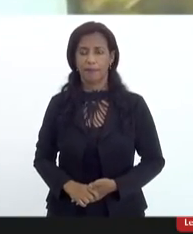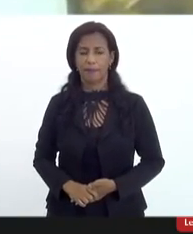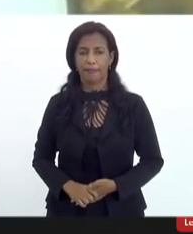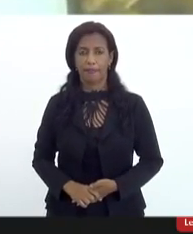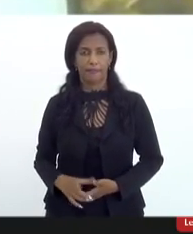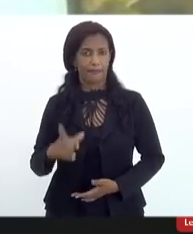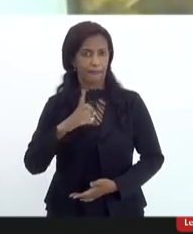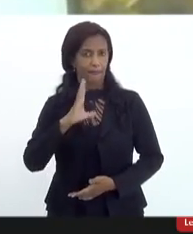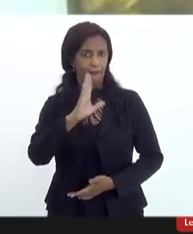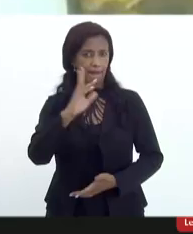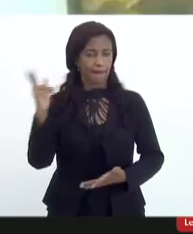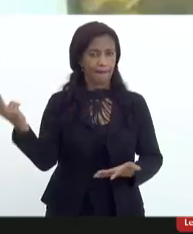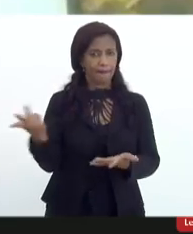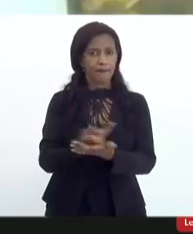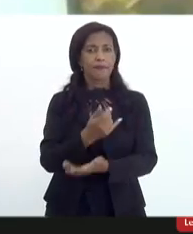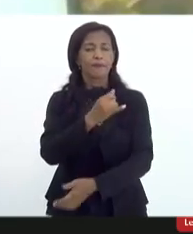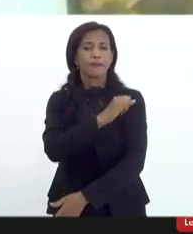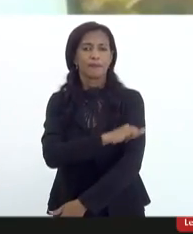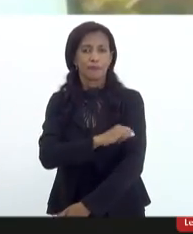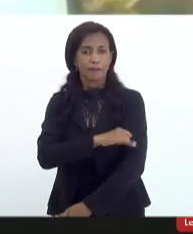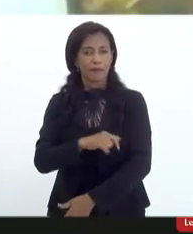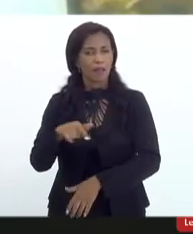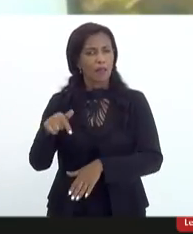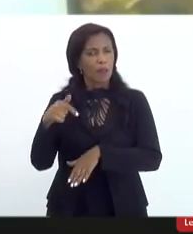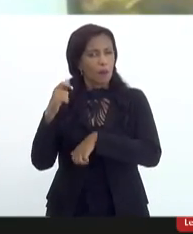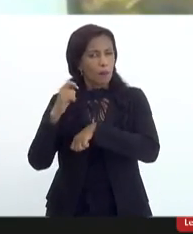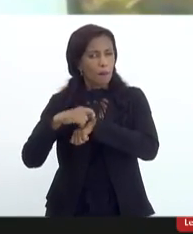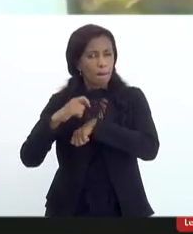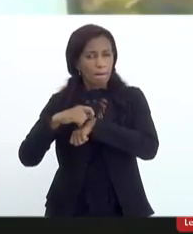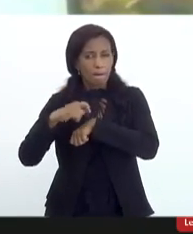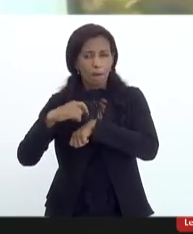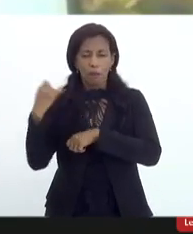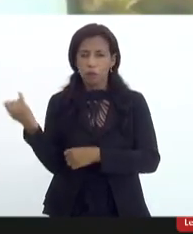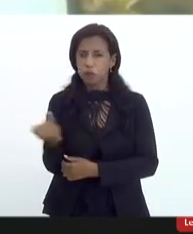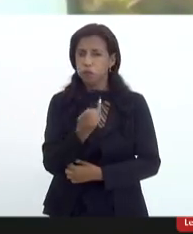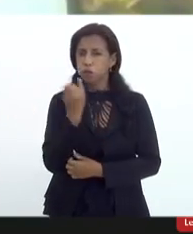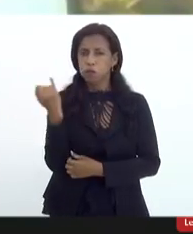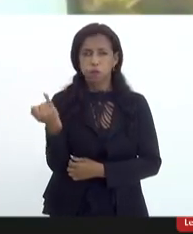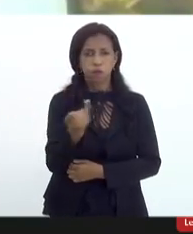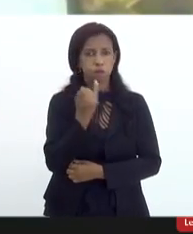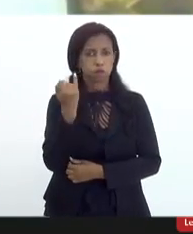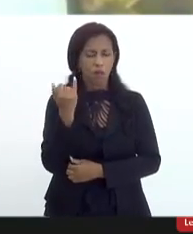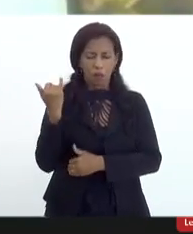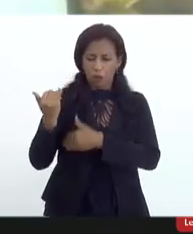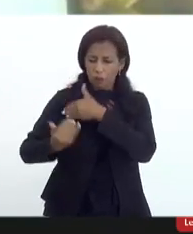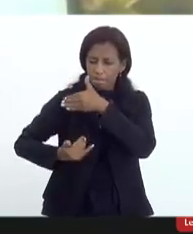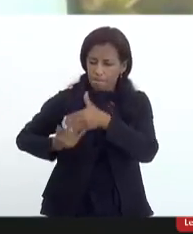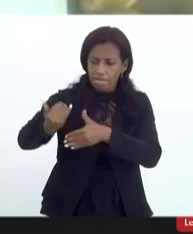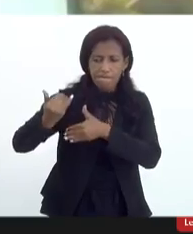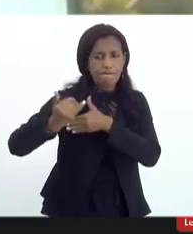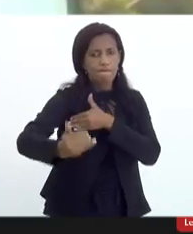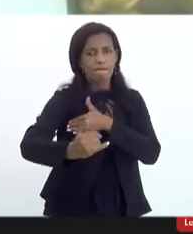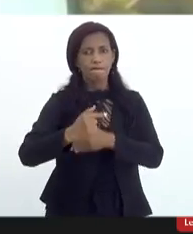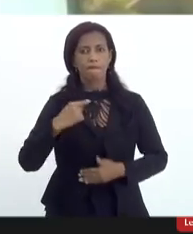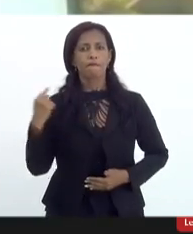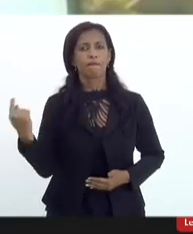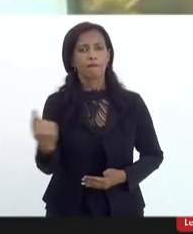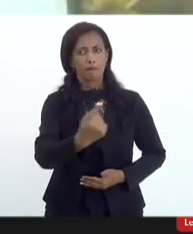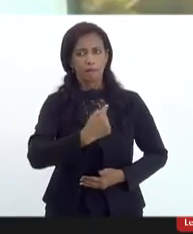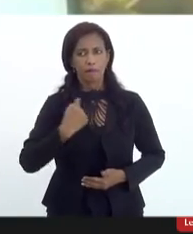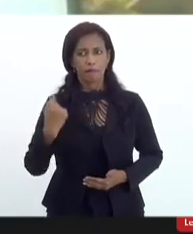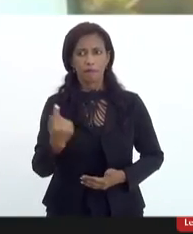que está acontecendo aí no Rio de Janeiro é um momento extremamente importante, é um avanço para a gente, e que